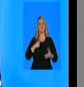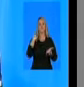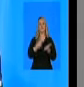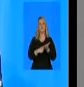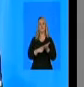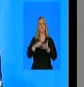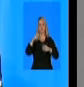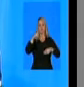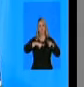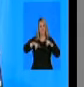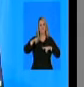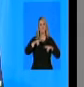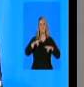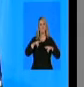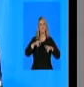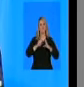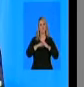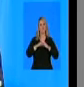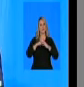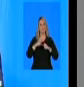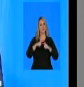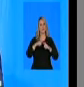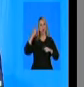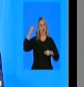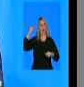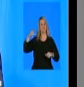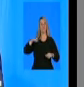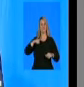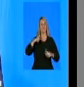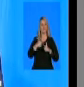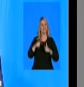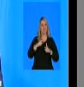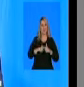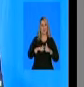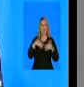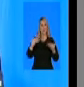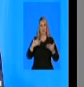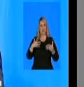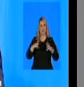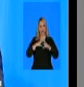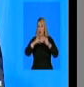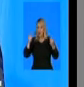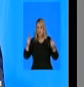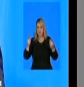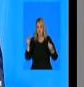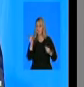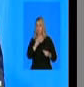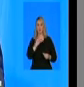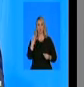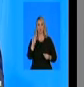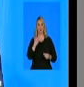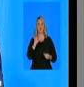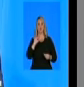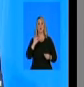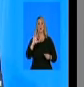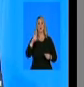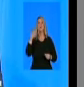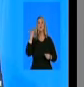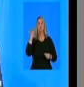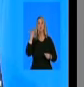sistema. Realmente, no passado, haviam problemas, mas ao invés de serem sanados, o que ocorreu foi